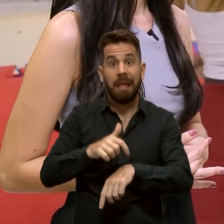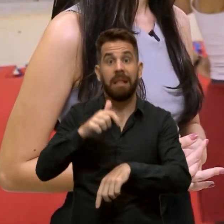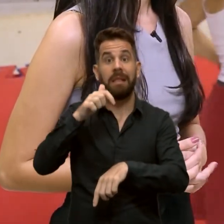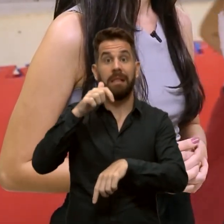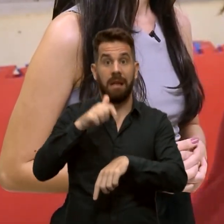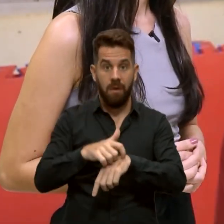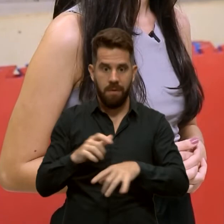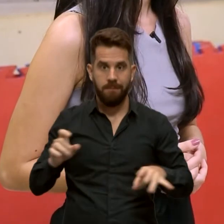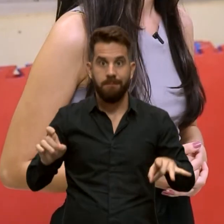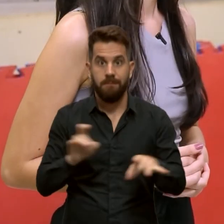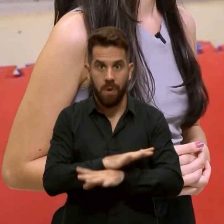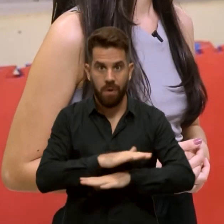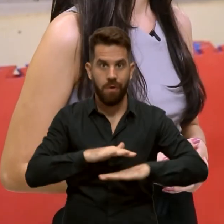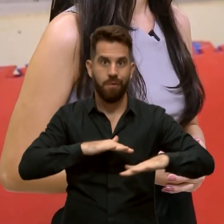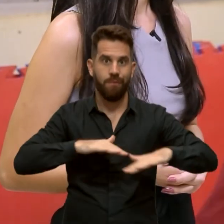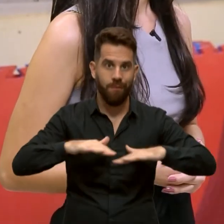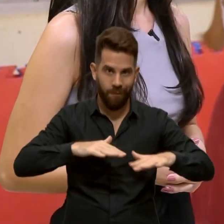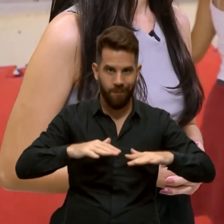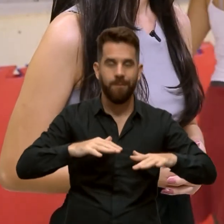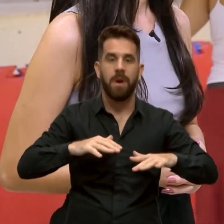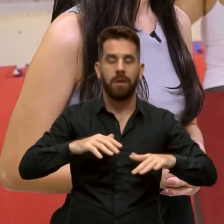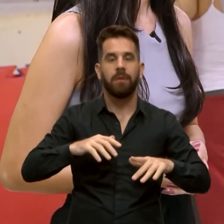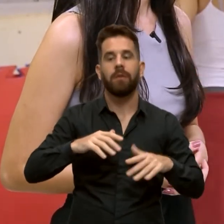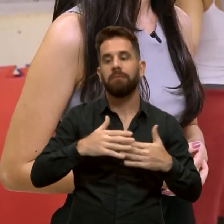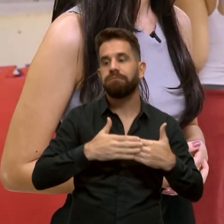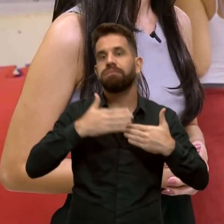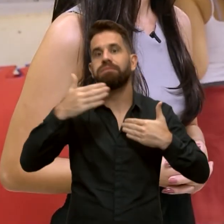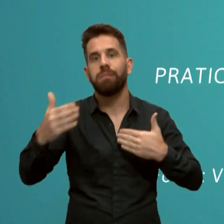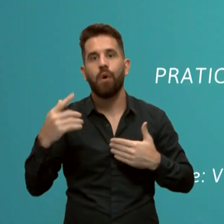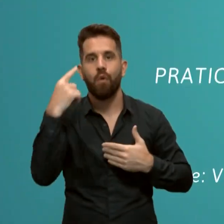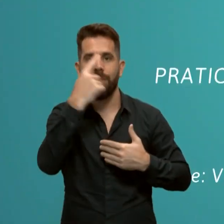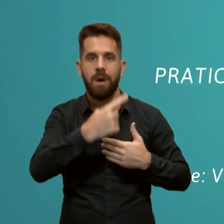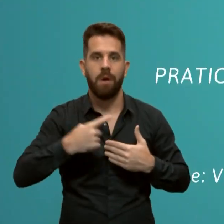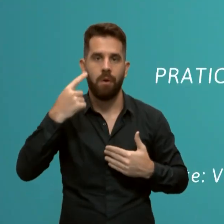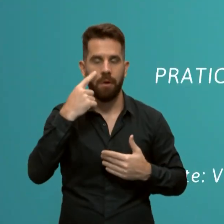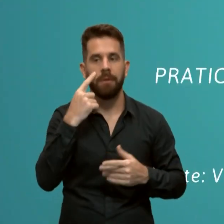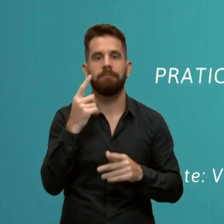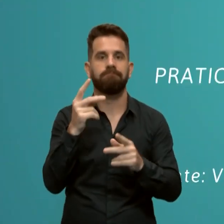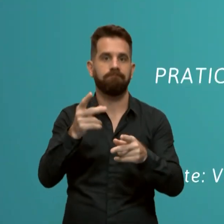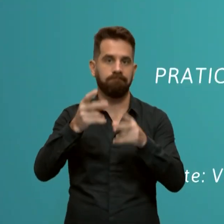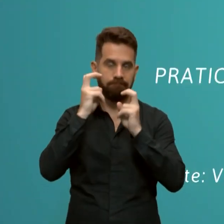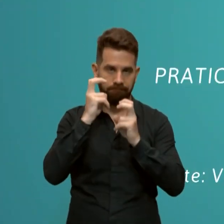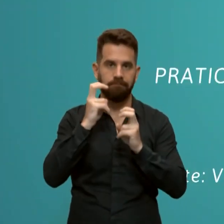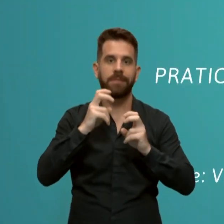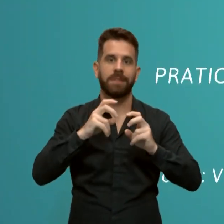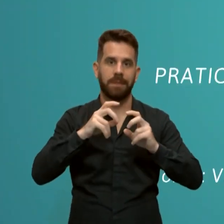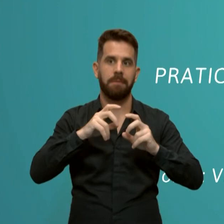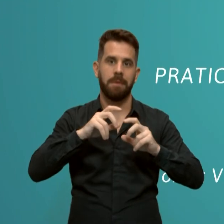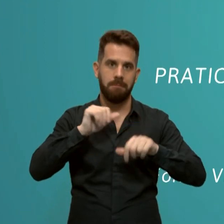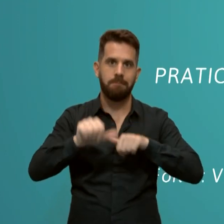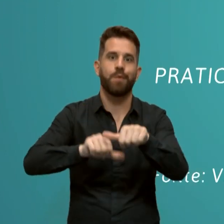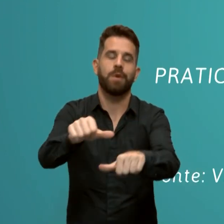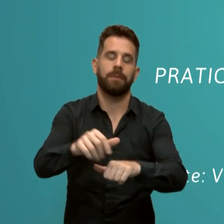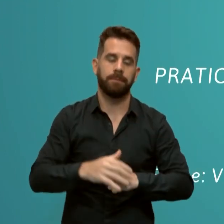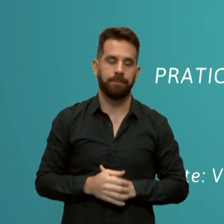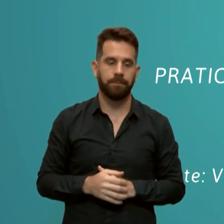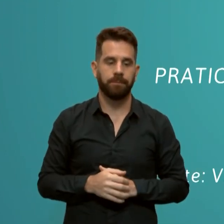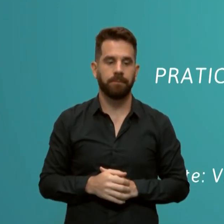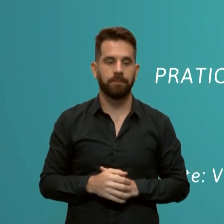após a atividade, e aí nós observamos essas alterações. Entre 2006 e 2017, aumentou